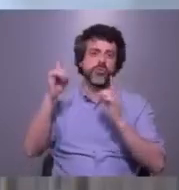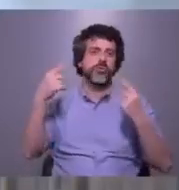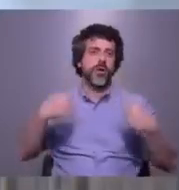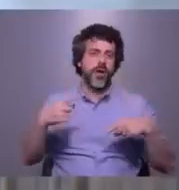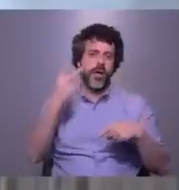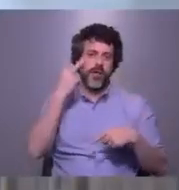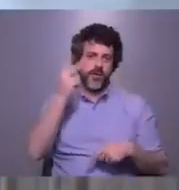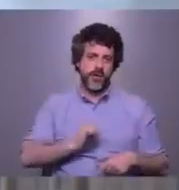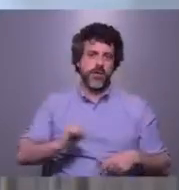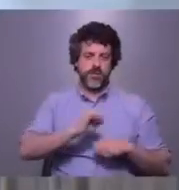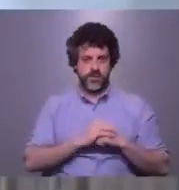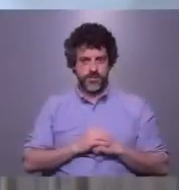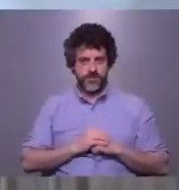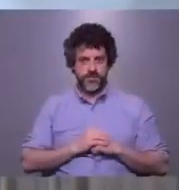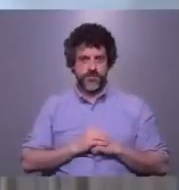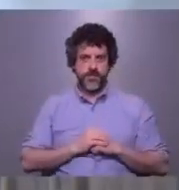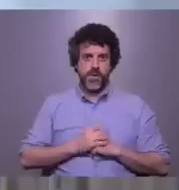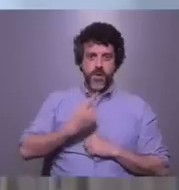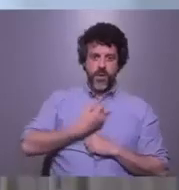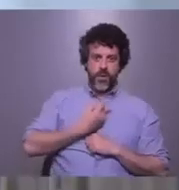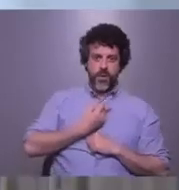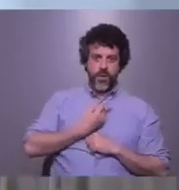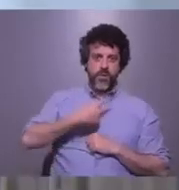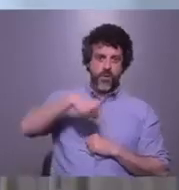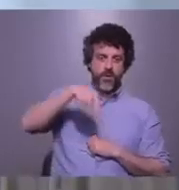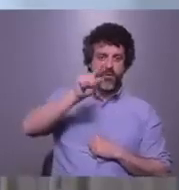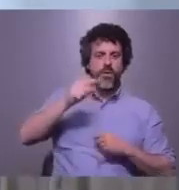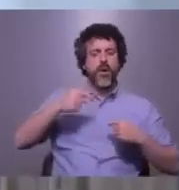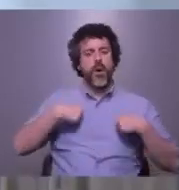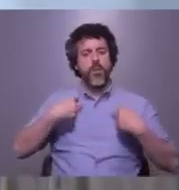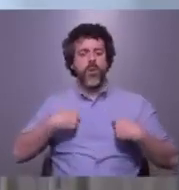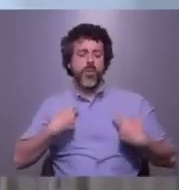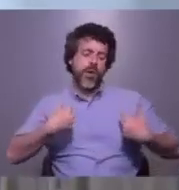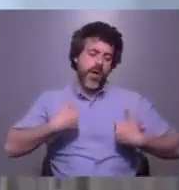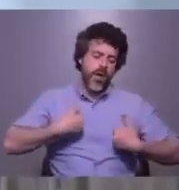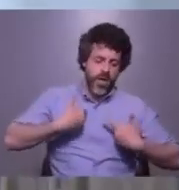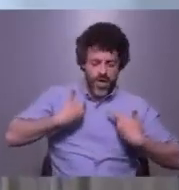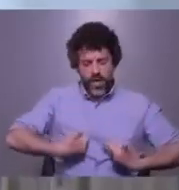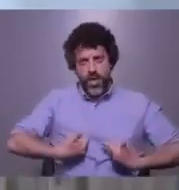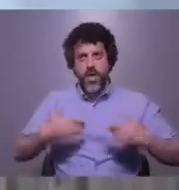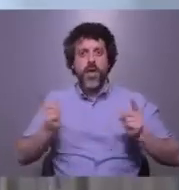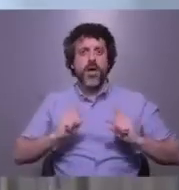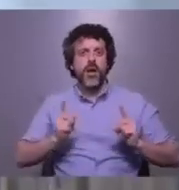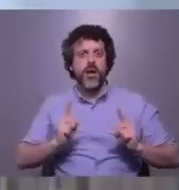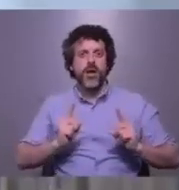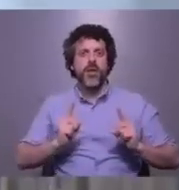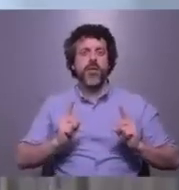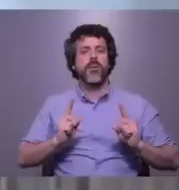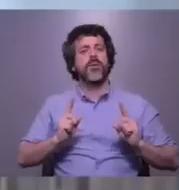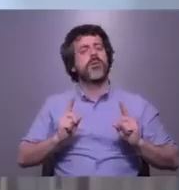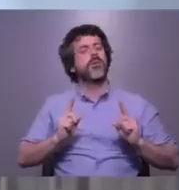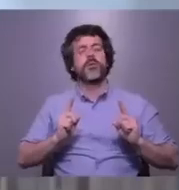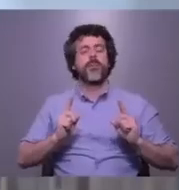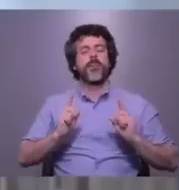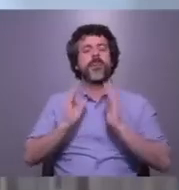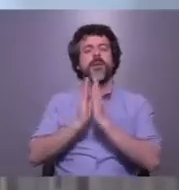E aquele que é enviado não se anuncia a si mesmo. É enviado a testemunhar a presença